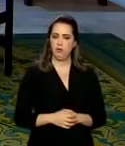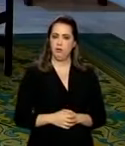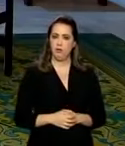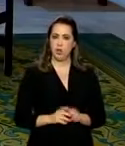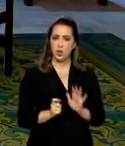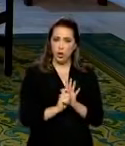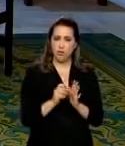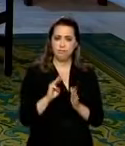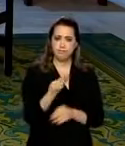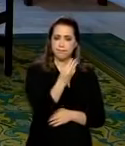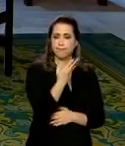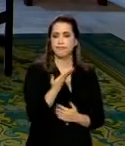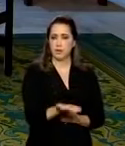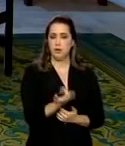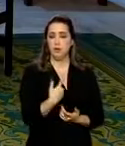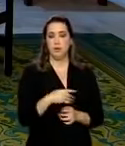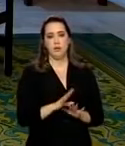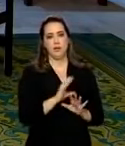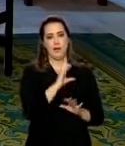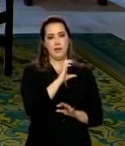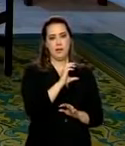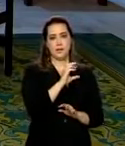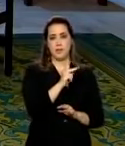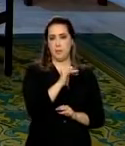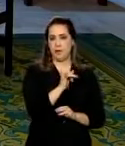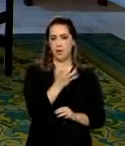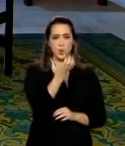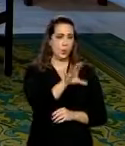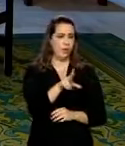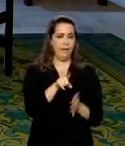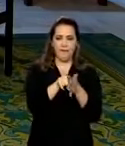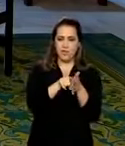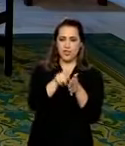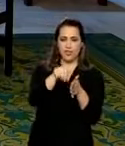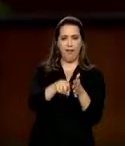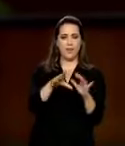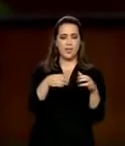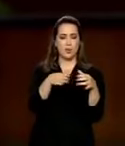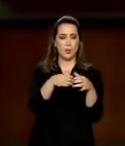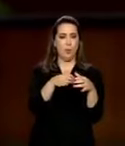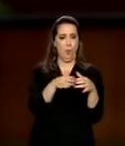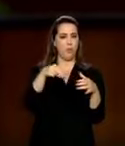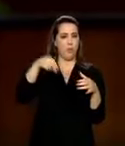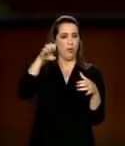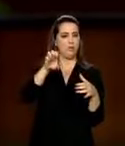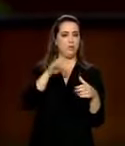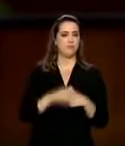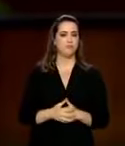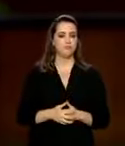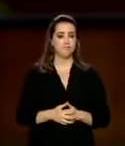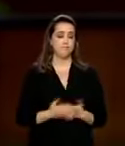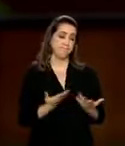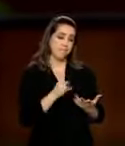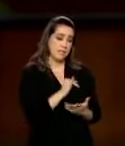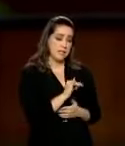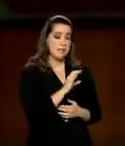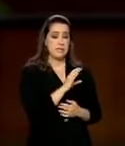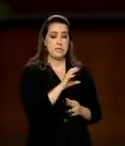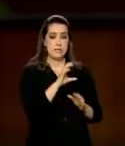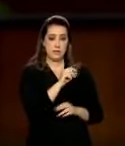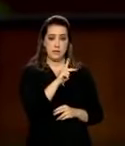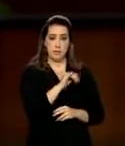estiver fazendo um trabalho sério, está colaborando, né, a inibir a corrupção e também a combater os